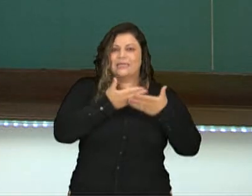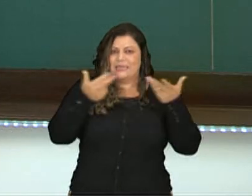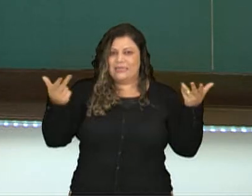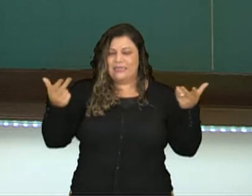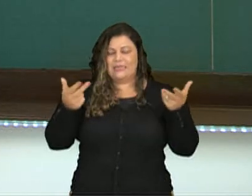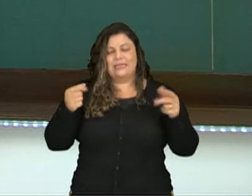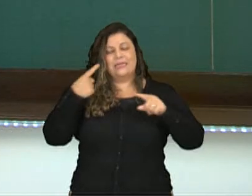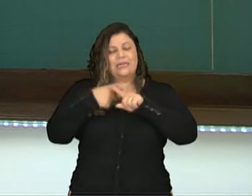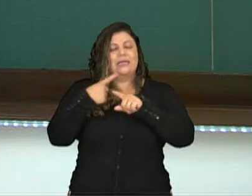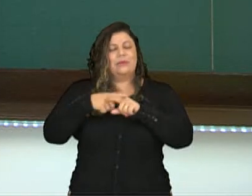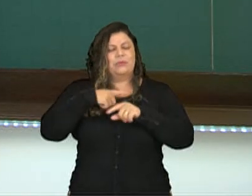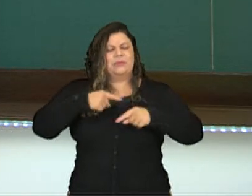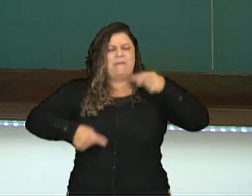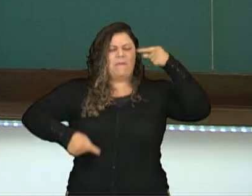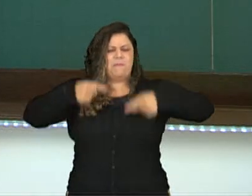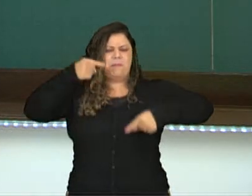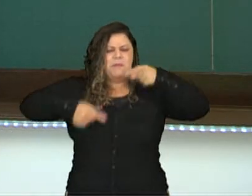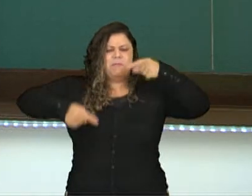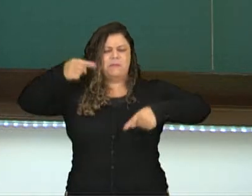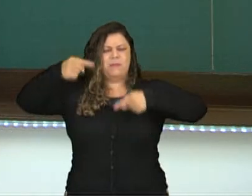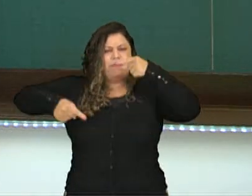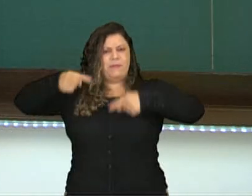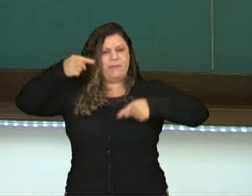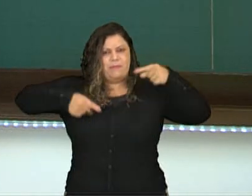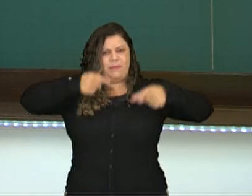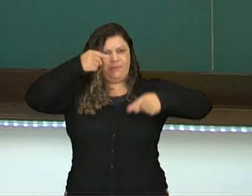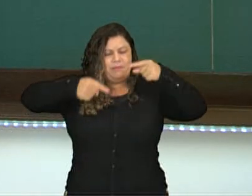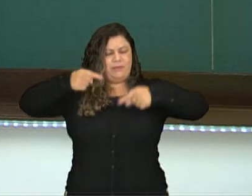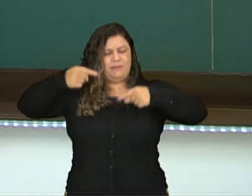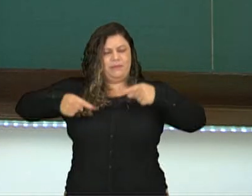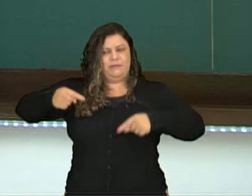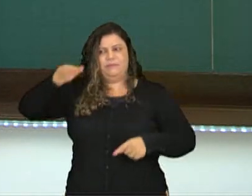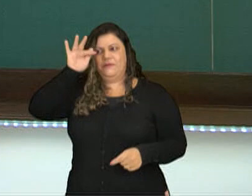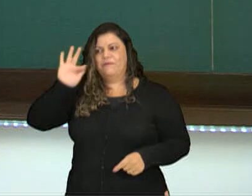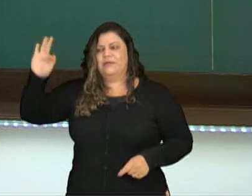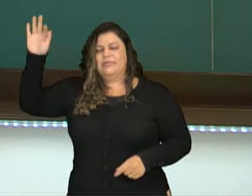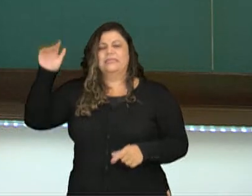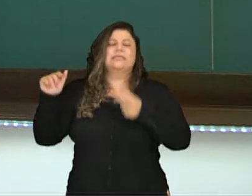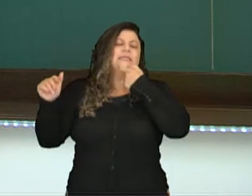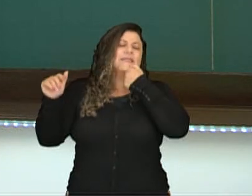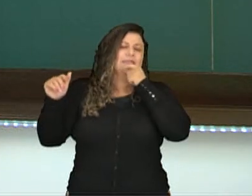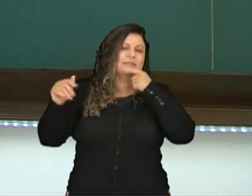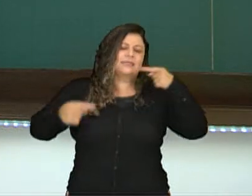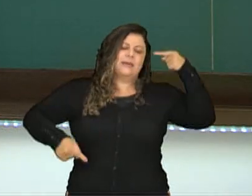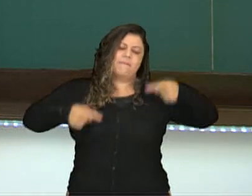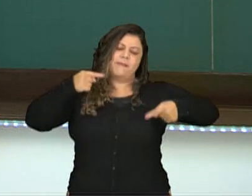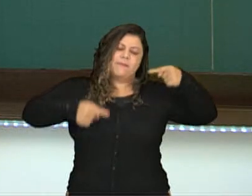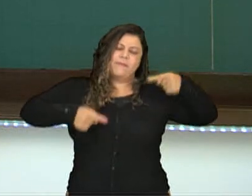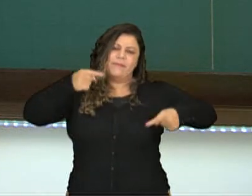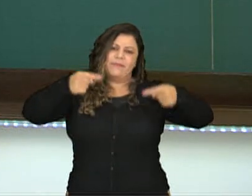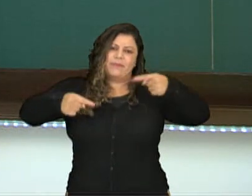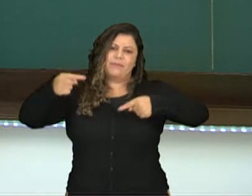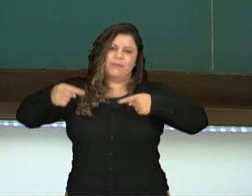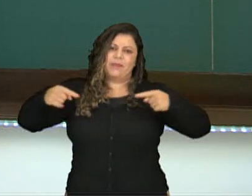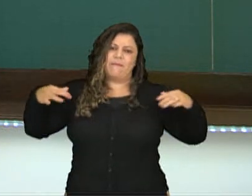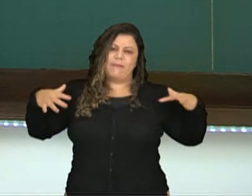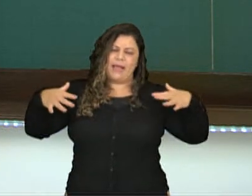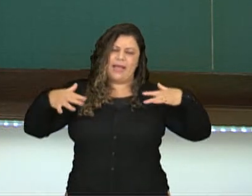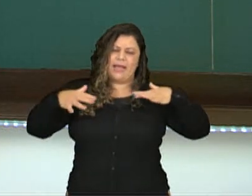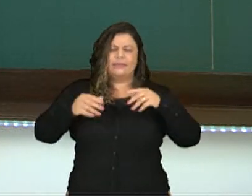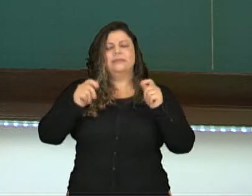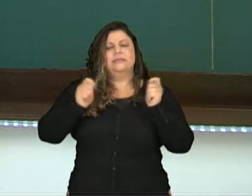questão até de disputa daquela região de Roseta entre tropas francesas e inglesas. Acabou que por questões de história